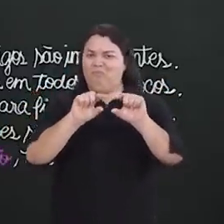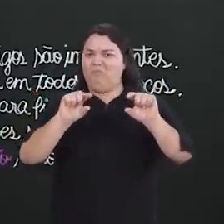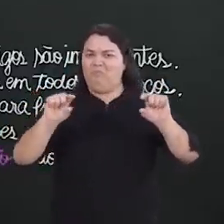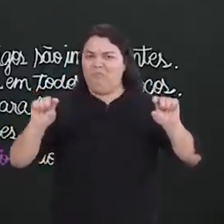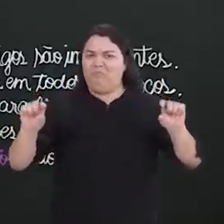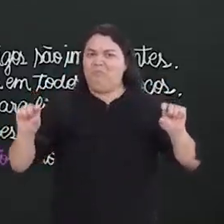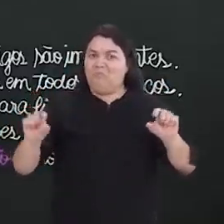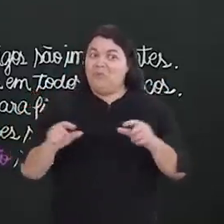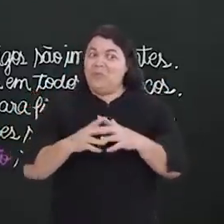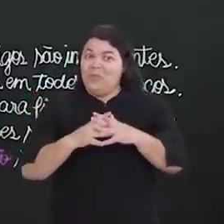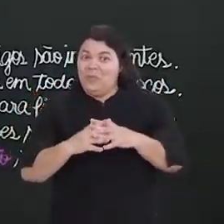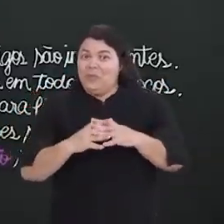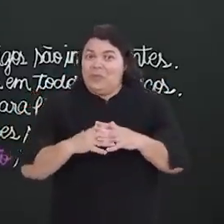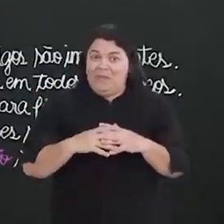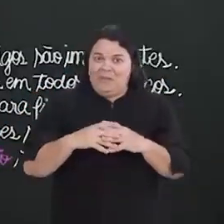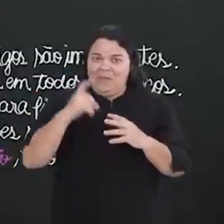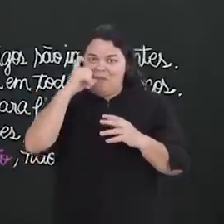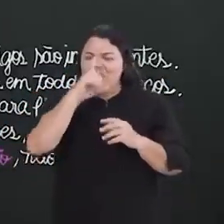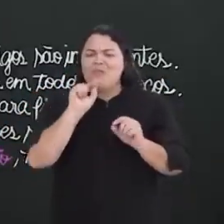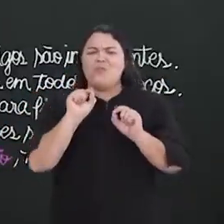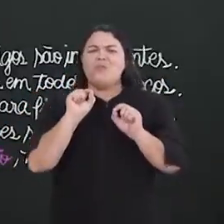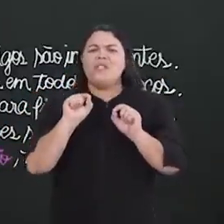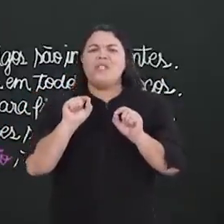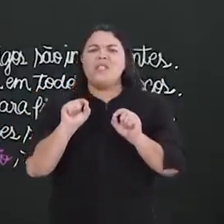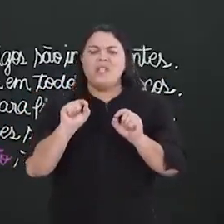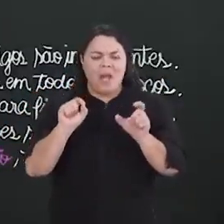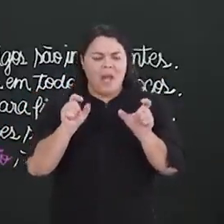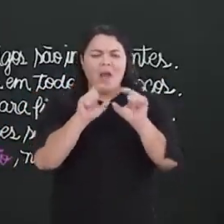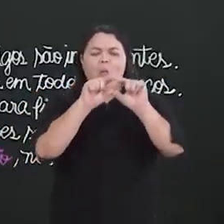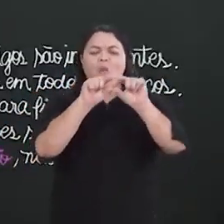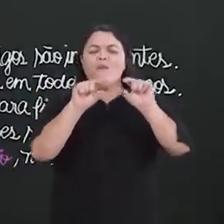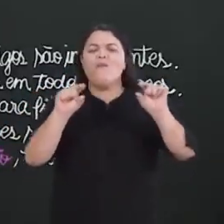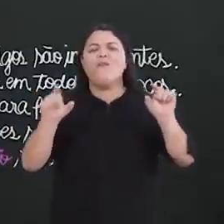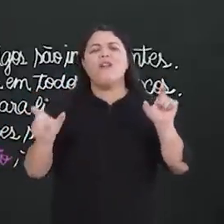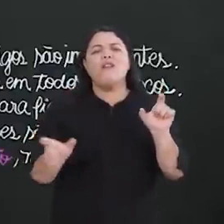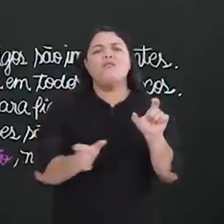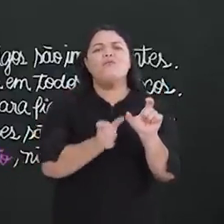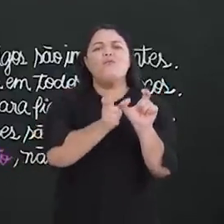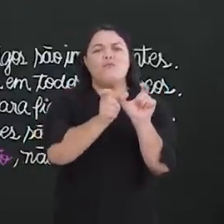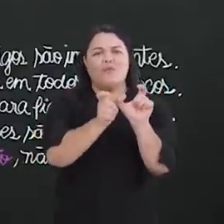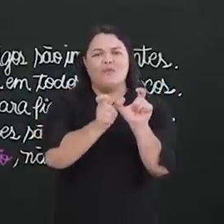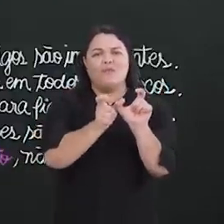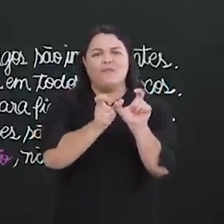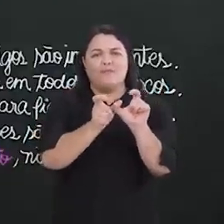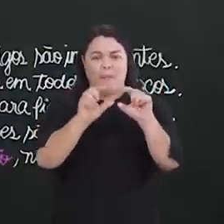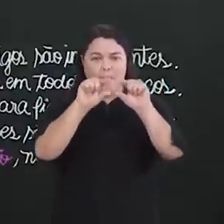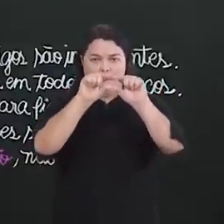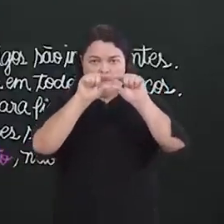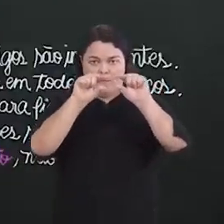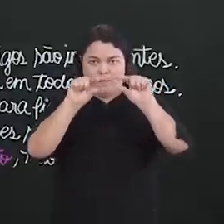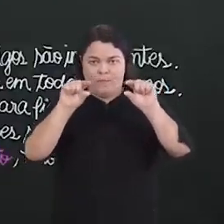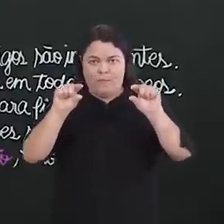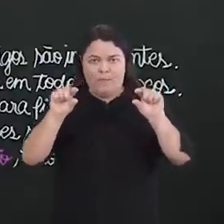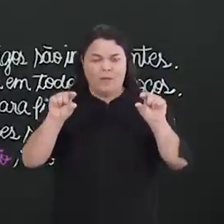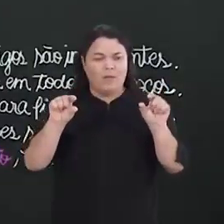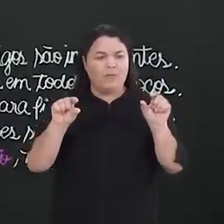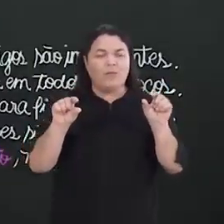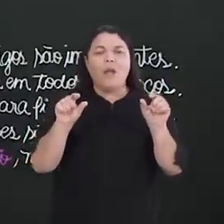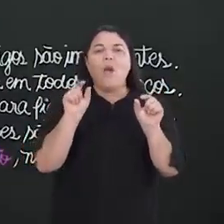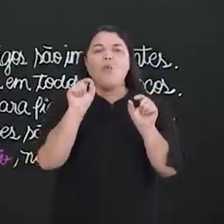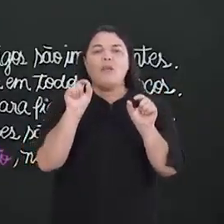assunto complexo. Vamos lembrar o que é um período composto antes de entrar nesse universo da coordenação, né? Um período é um conjunto